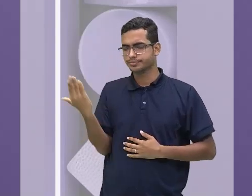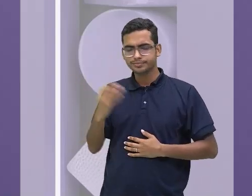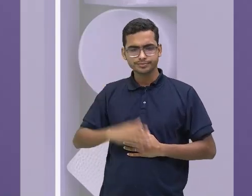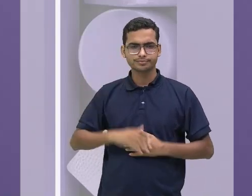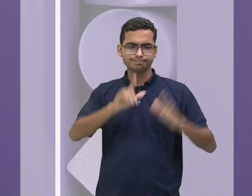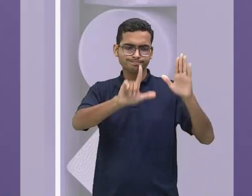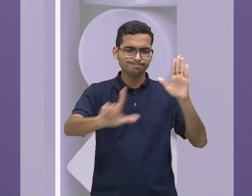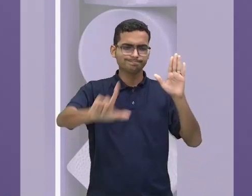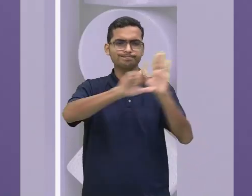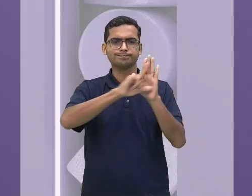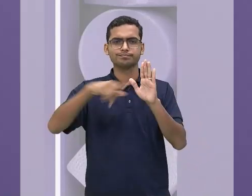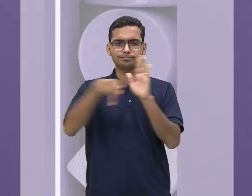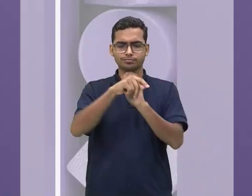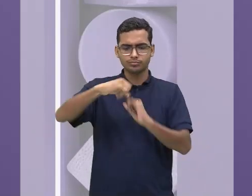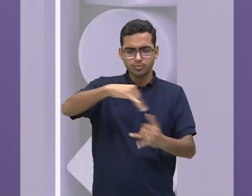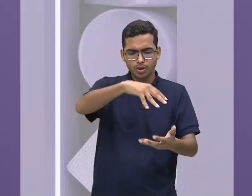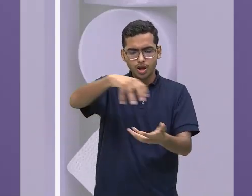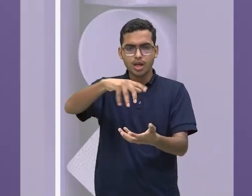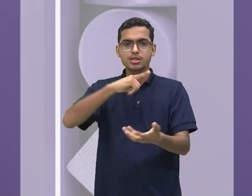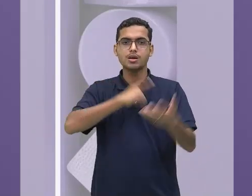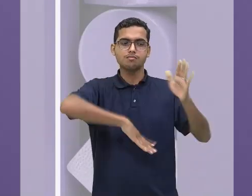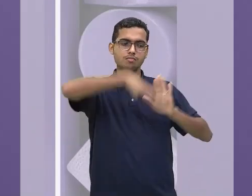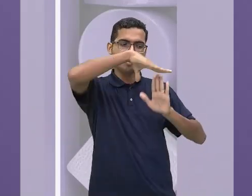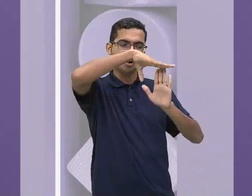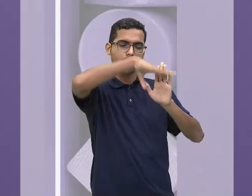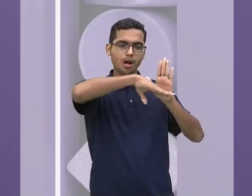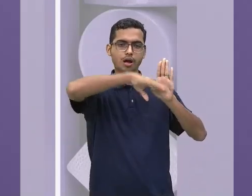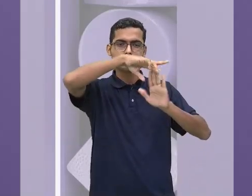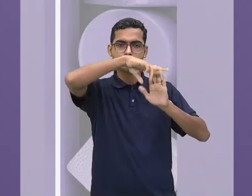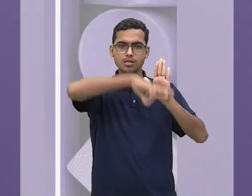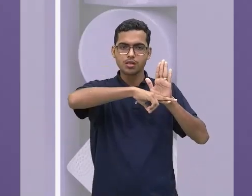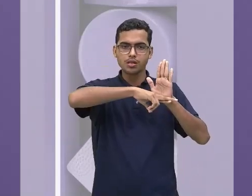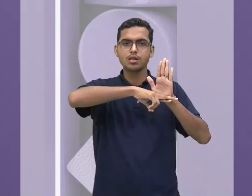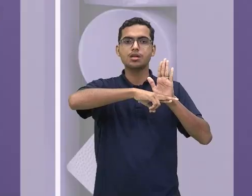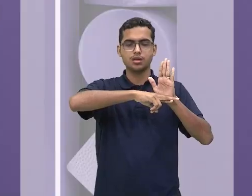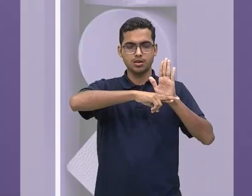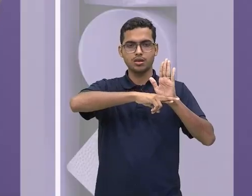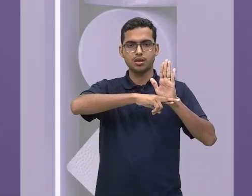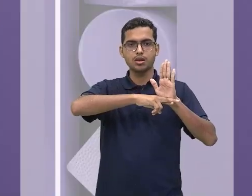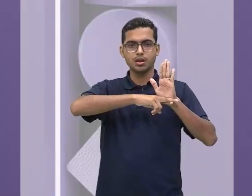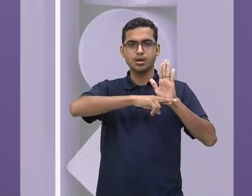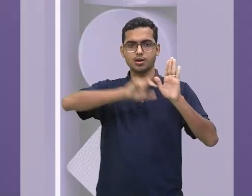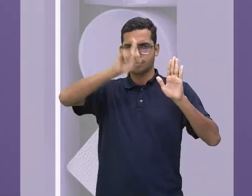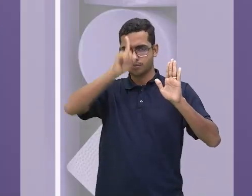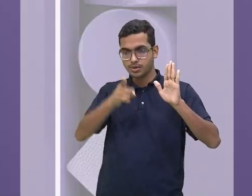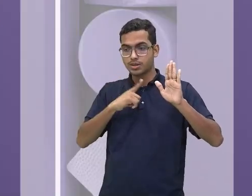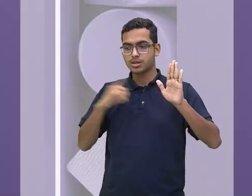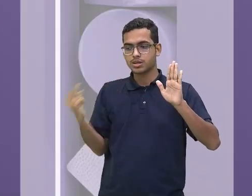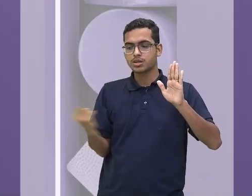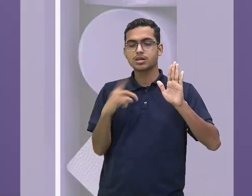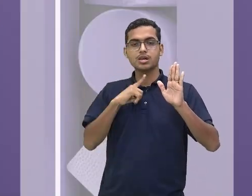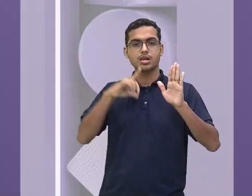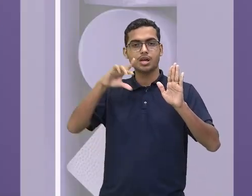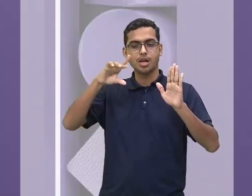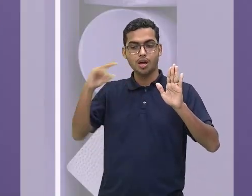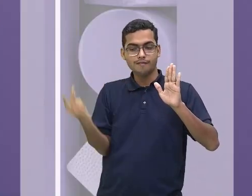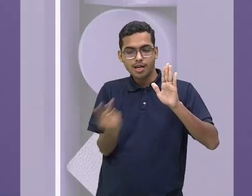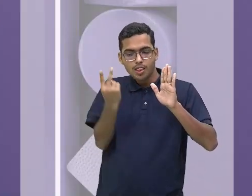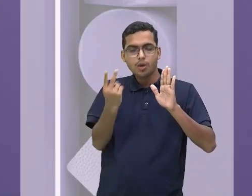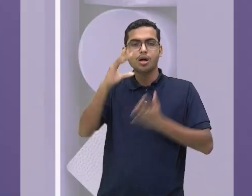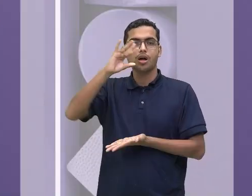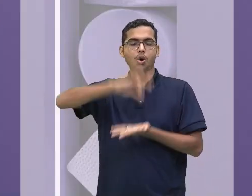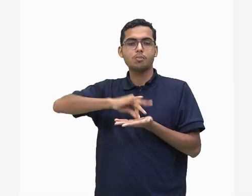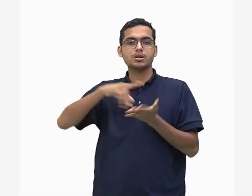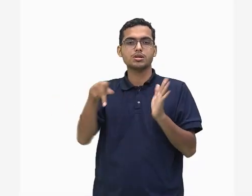de maneira irrestrita e que vale em qualquer momento e qualquer lugar no mundo, ok? E aqui nós podemos